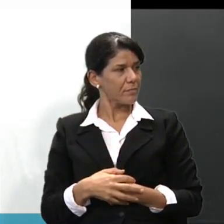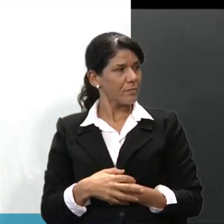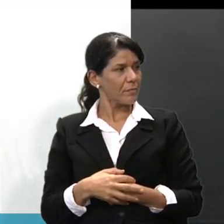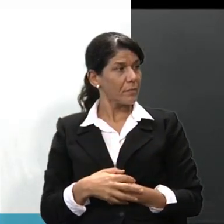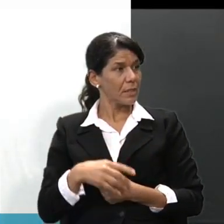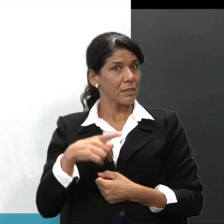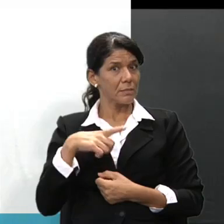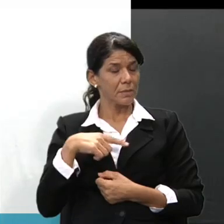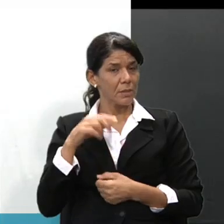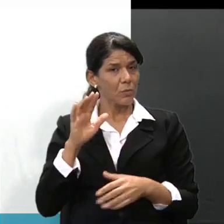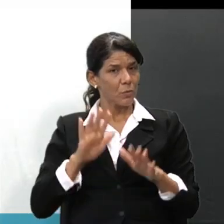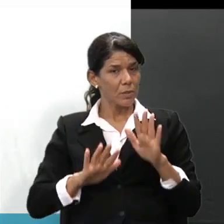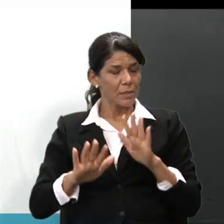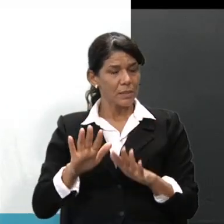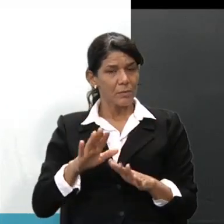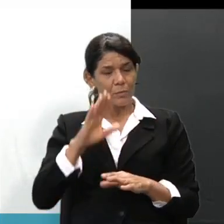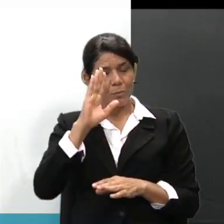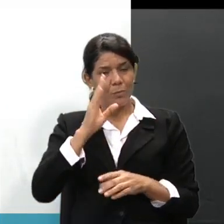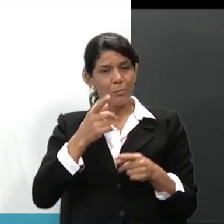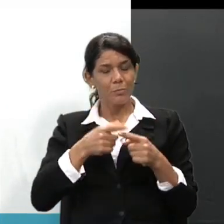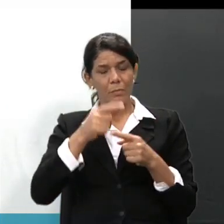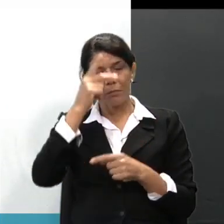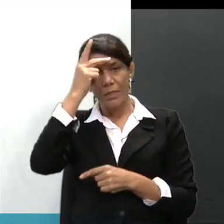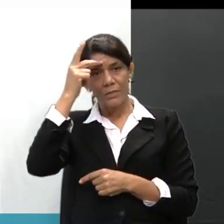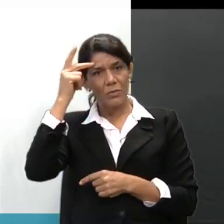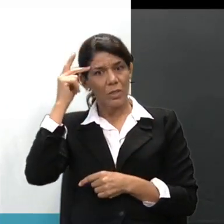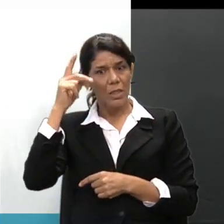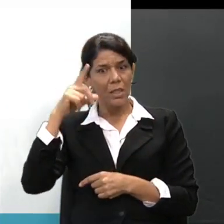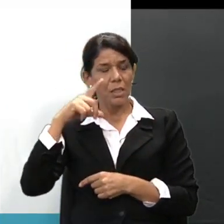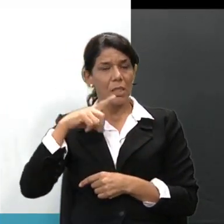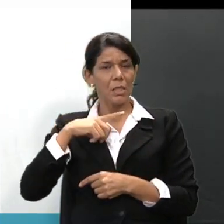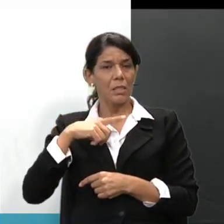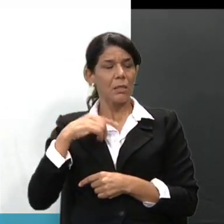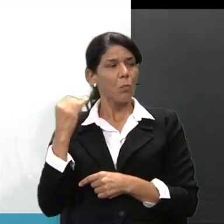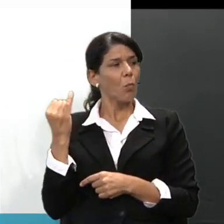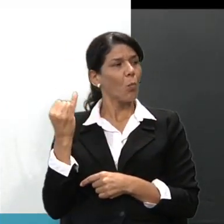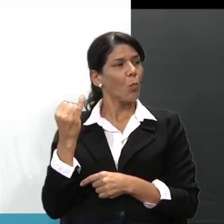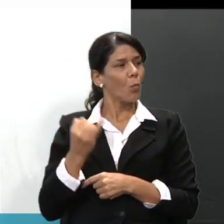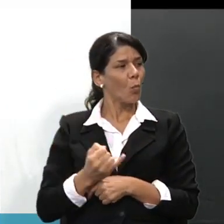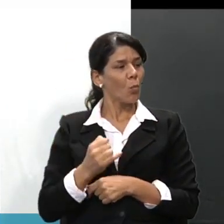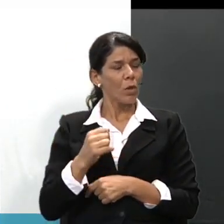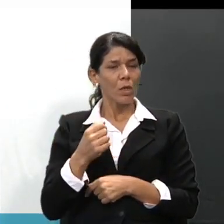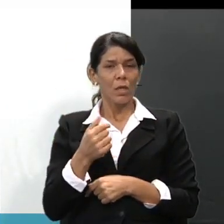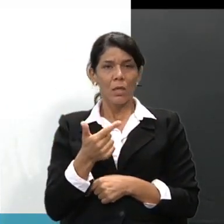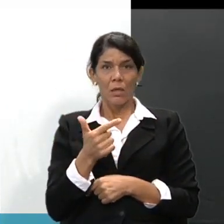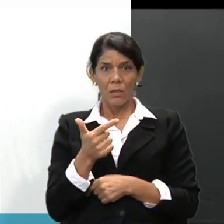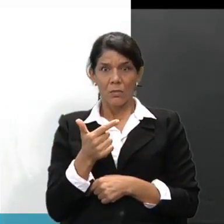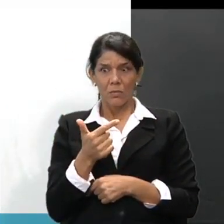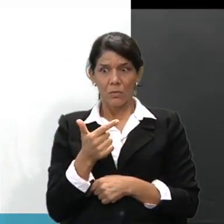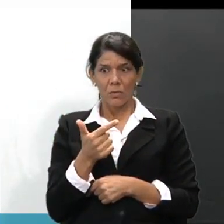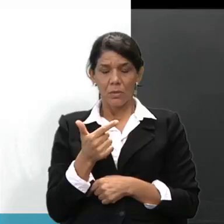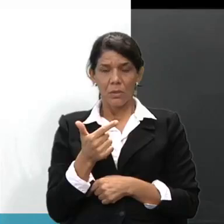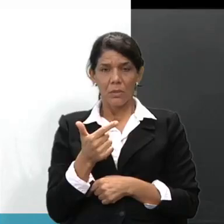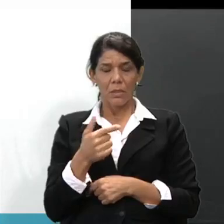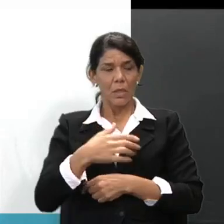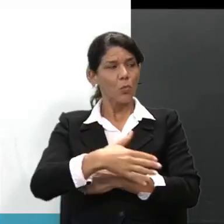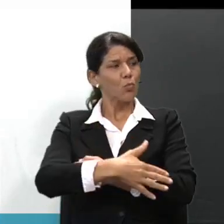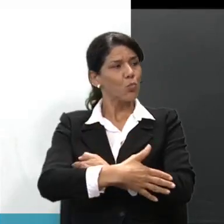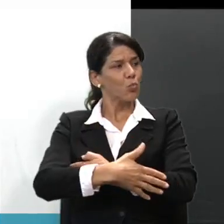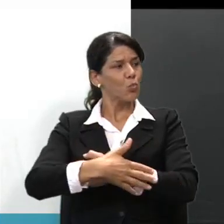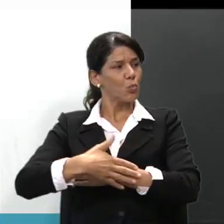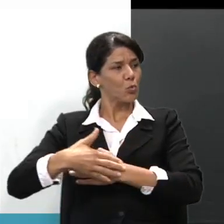gente tem que ter muito cuidado, principalmente o paciente bastante emagrecido, que não tem uma quantidade de